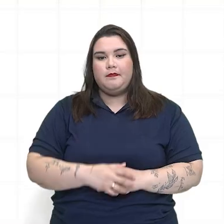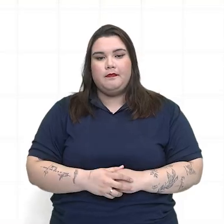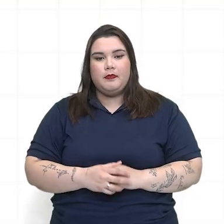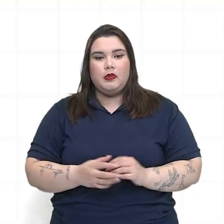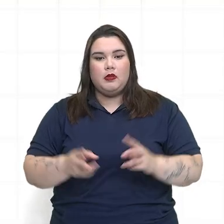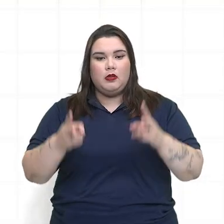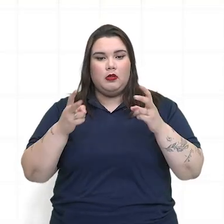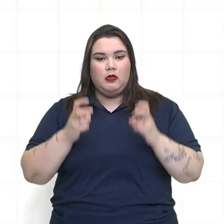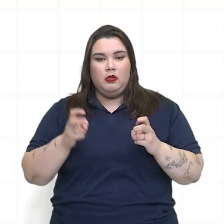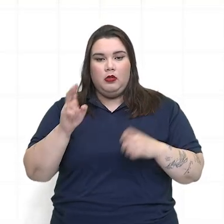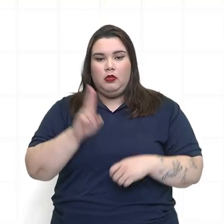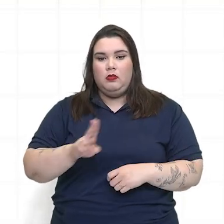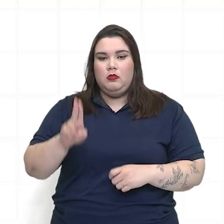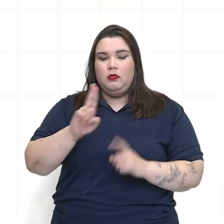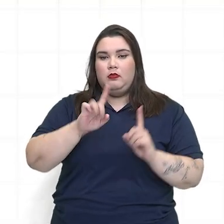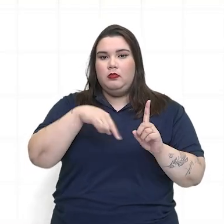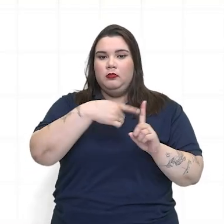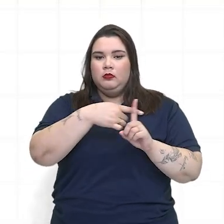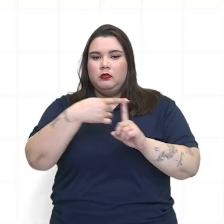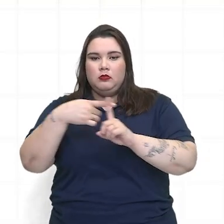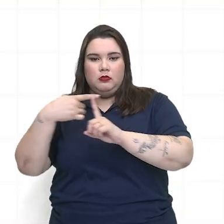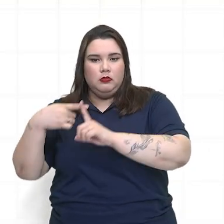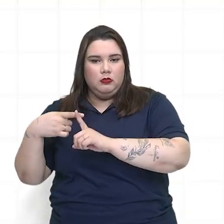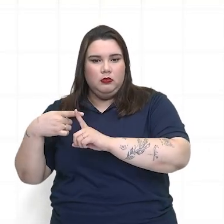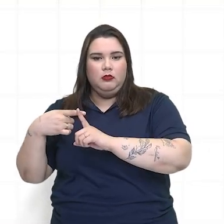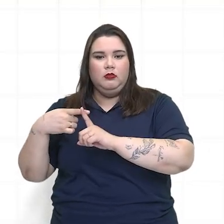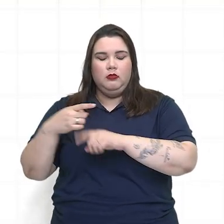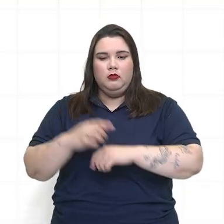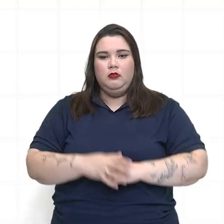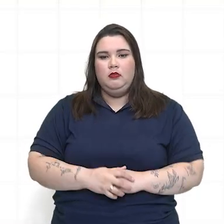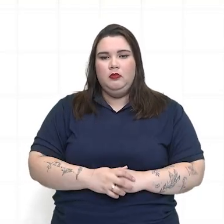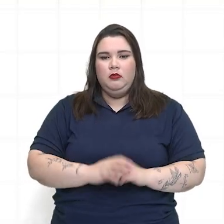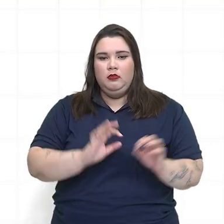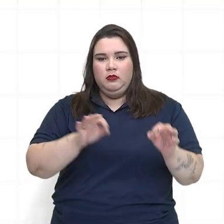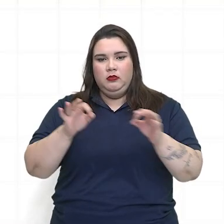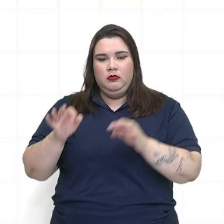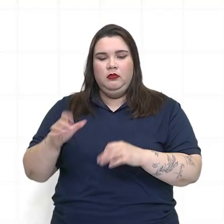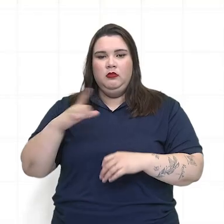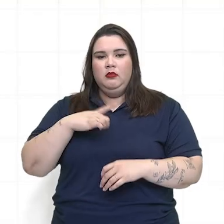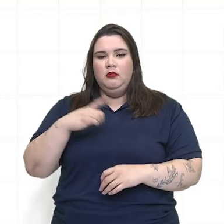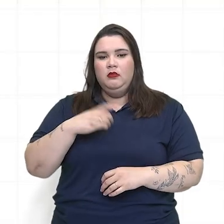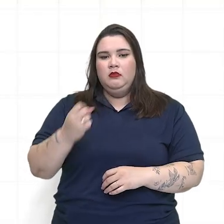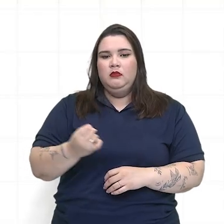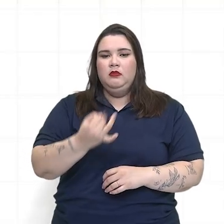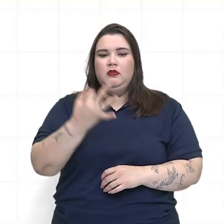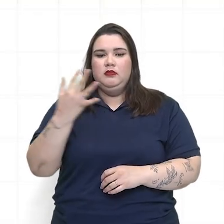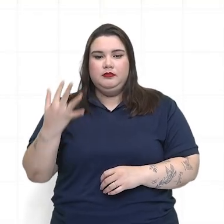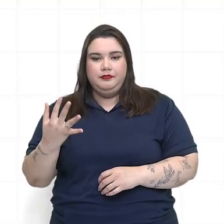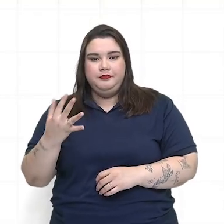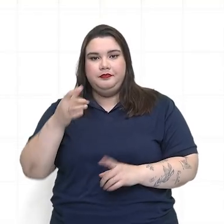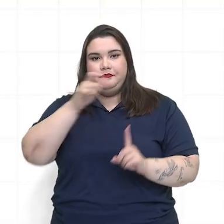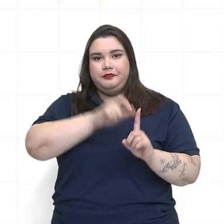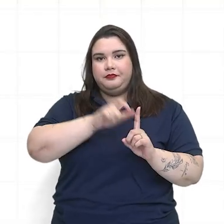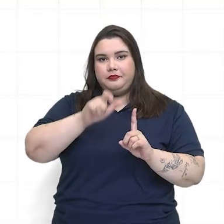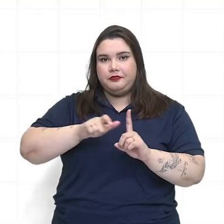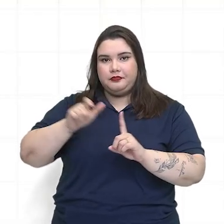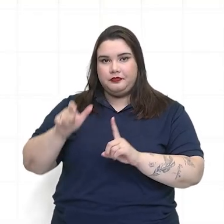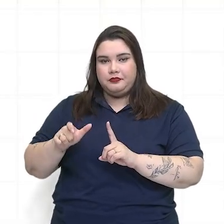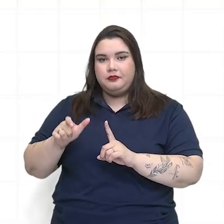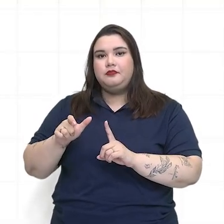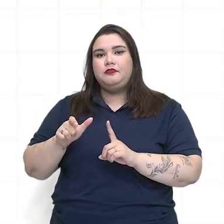Vamos fazer aqui o uso da operação de adição, E vamos adicionar o quantitativo que cada personagem